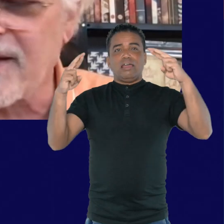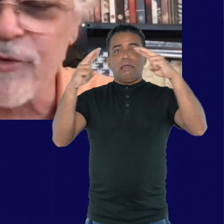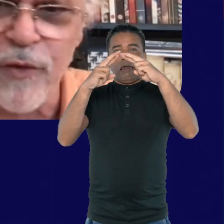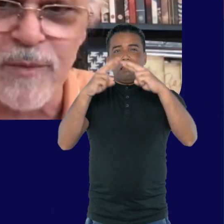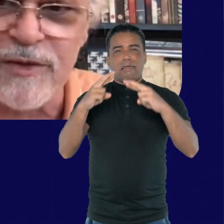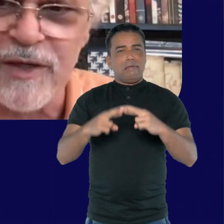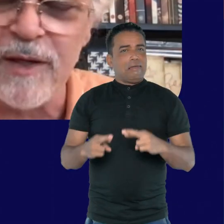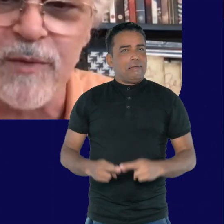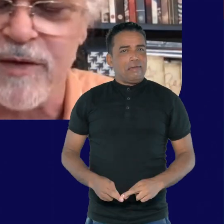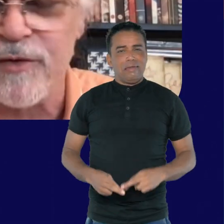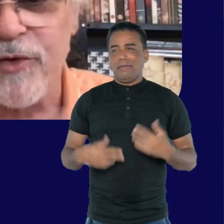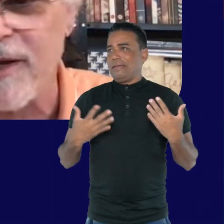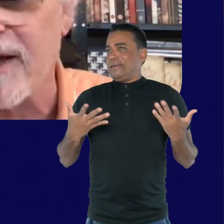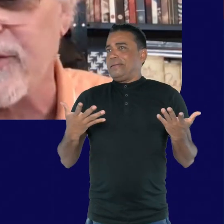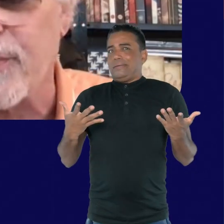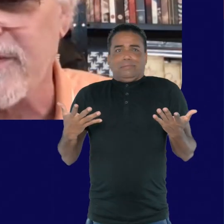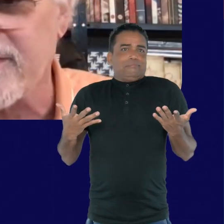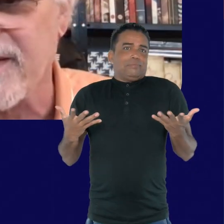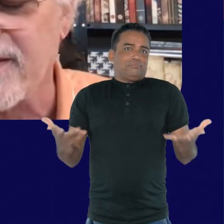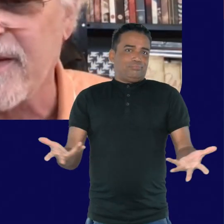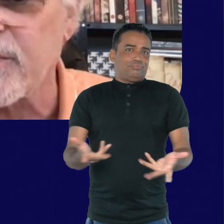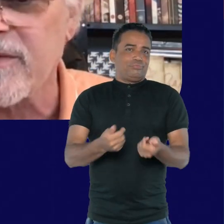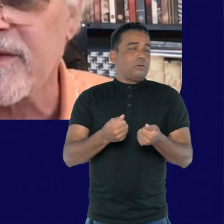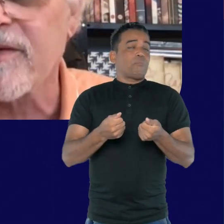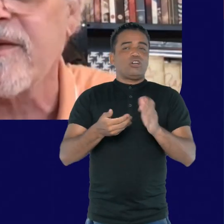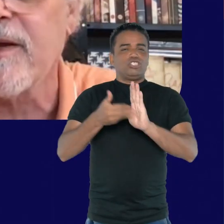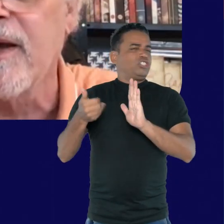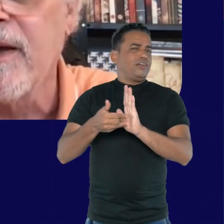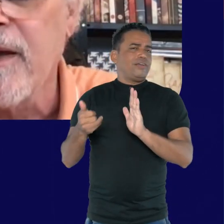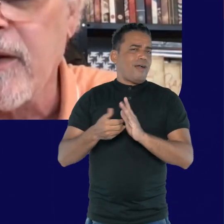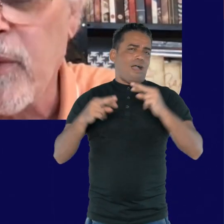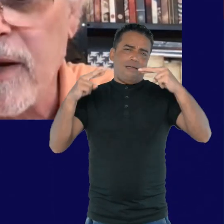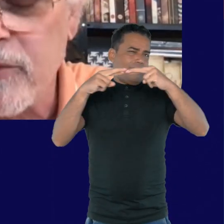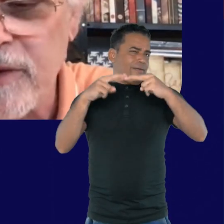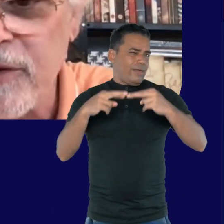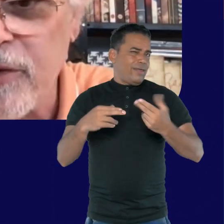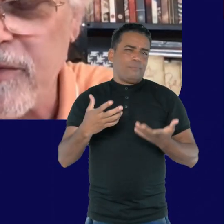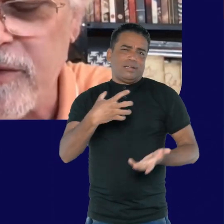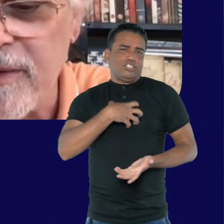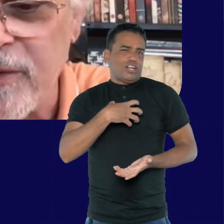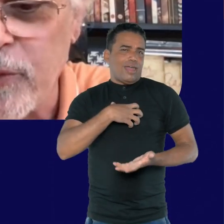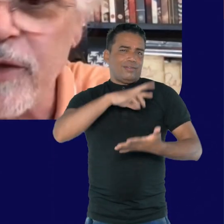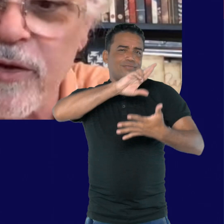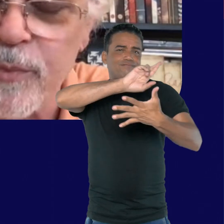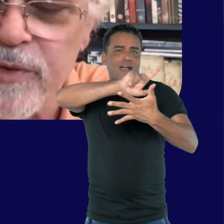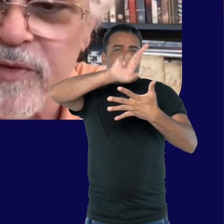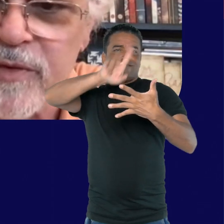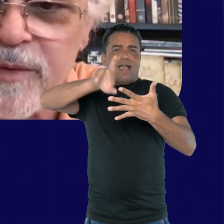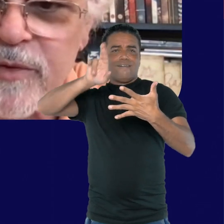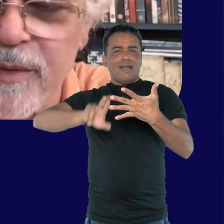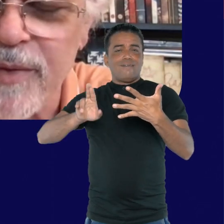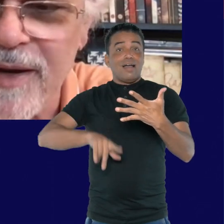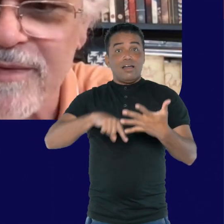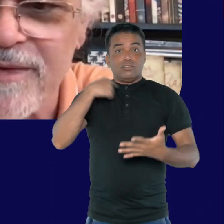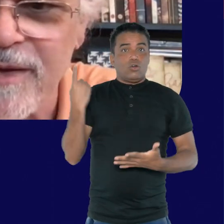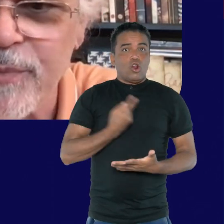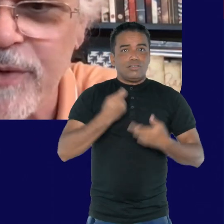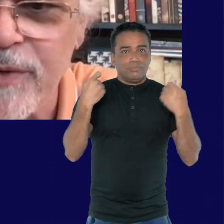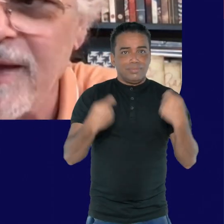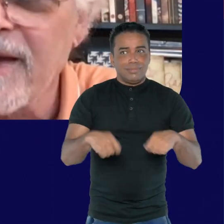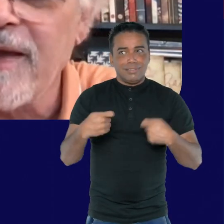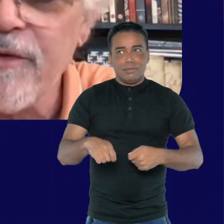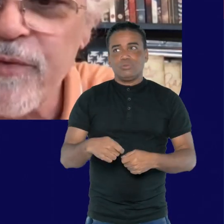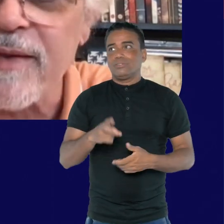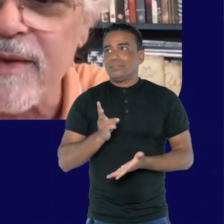ser nas formas de rimas tradicionais, pode ser sem rimas. Então, assim, eu acho que o que nós precisamos trabalhar